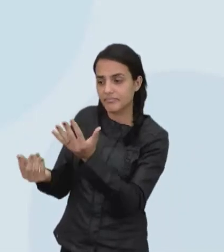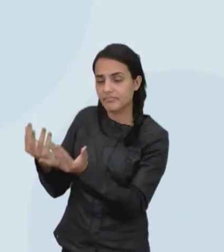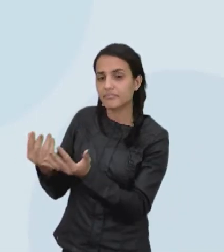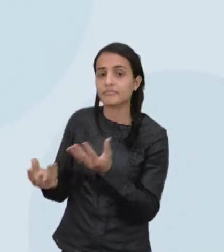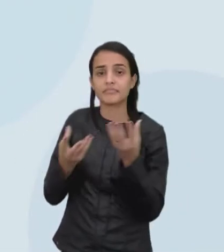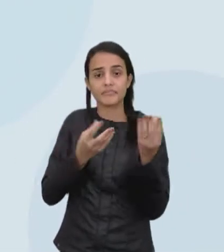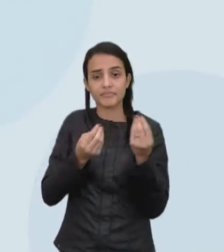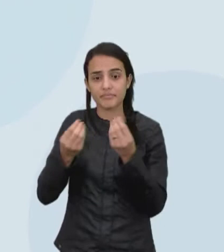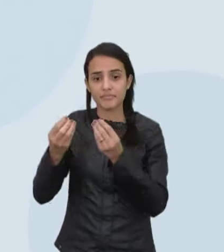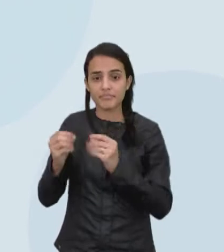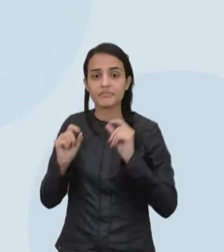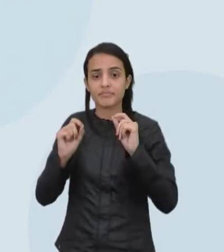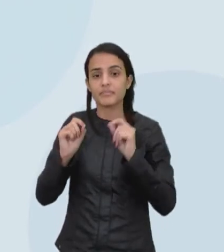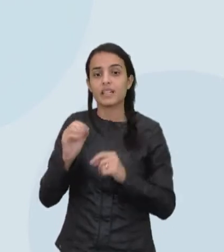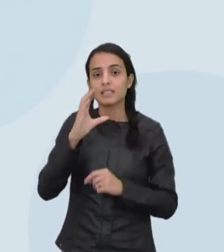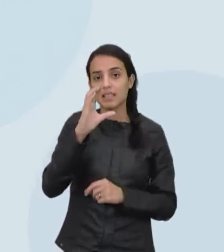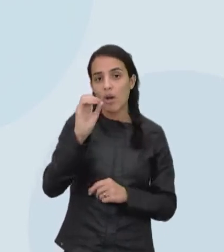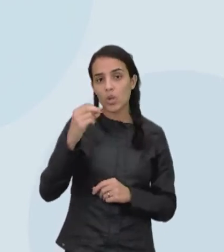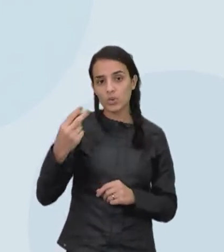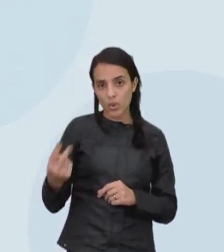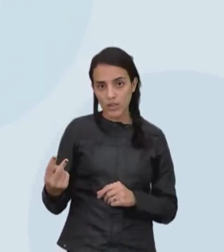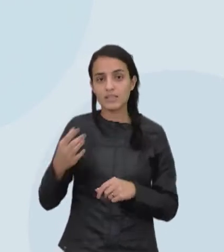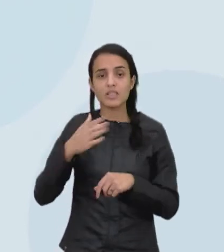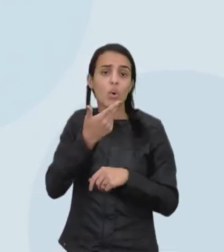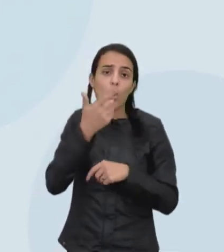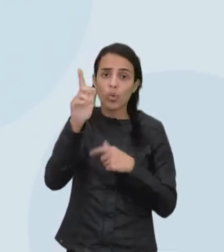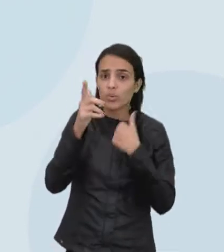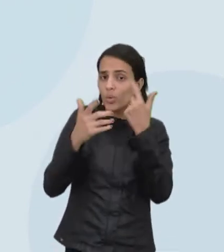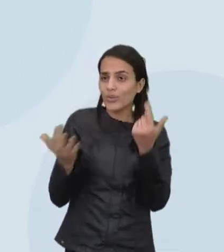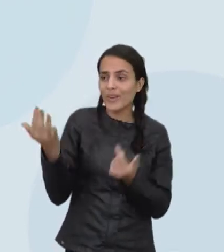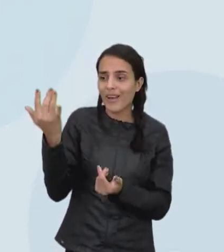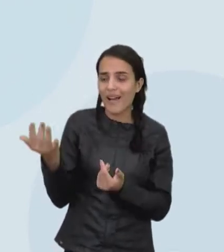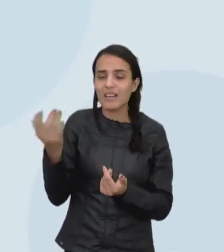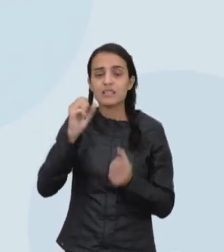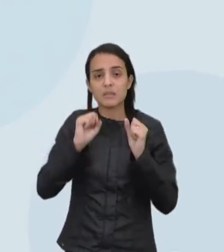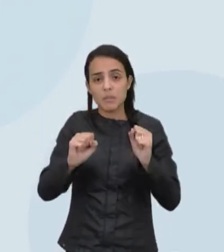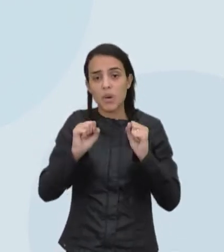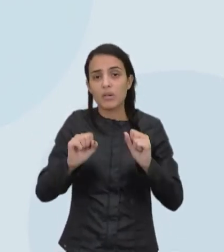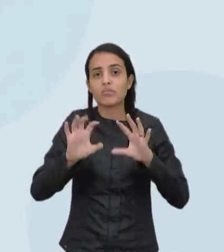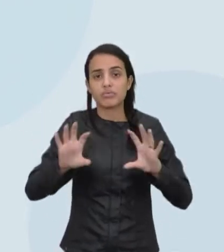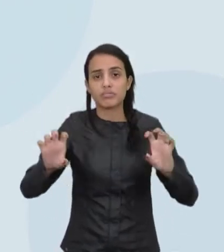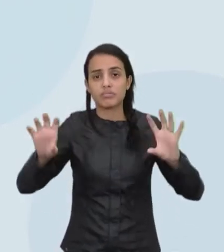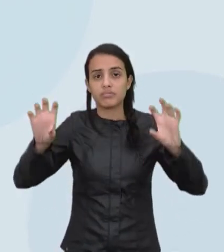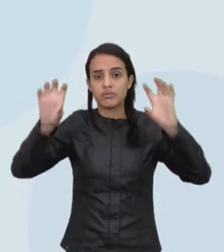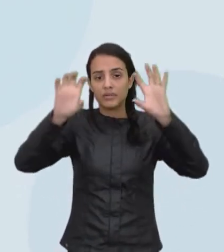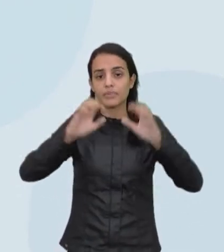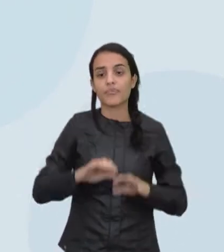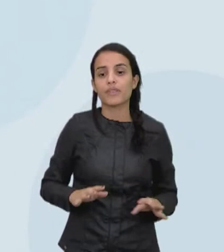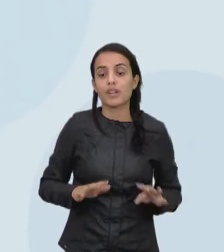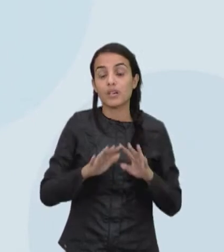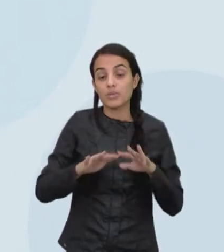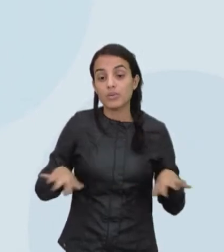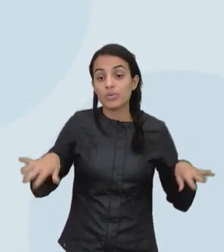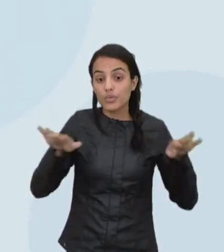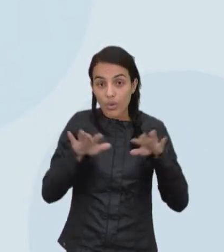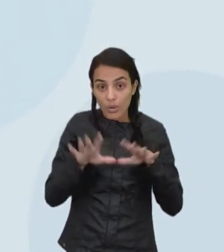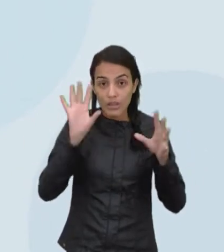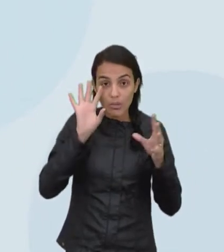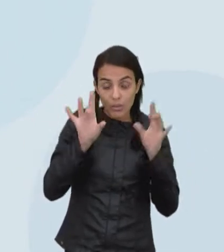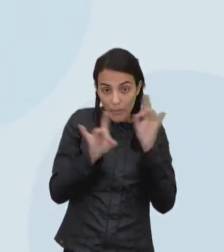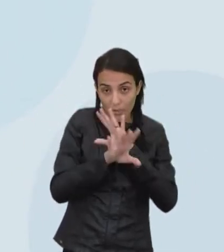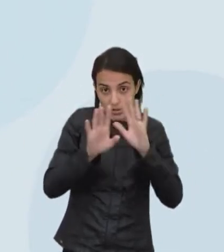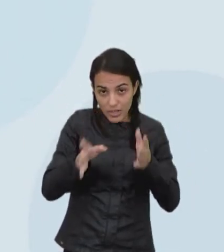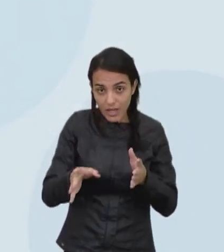muito dióxido de carbono e mais um pouco de outros gases que causam o efeito estufa. Além disso, nem toda a combustão é completa, ou